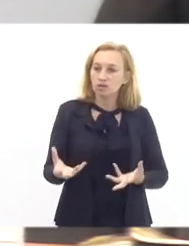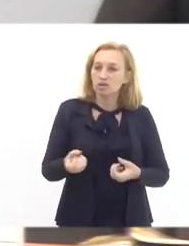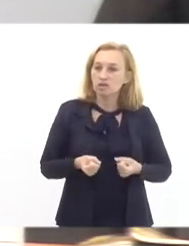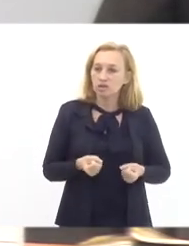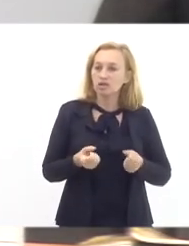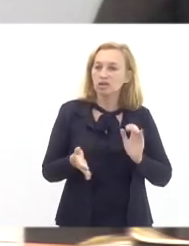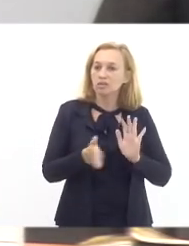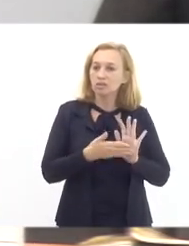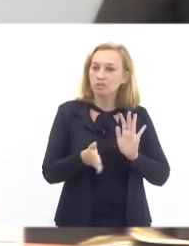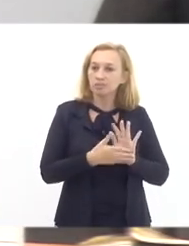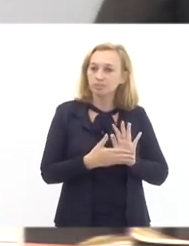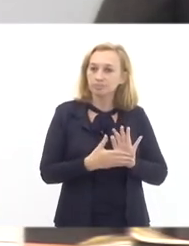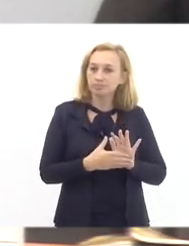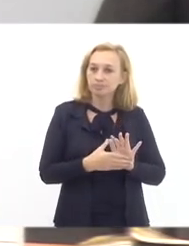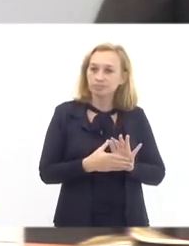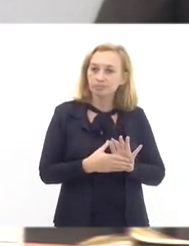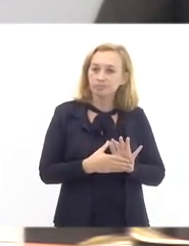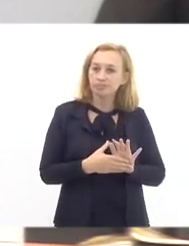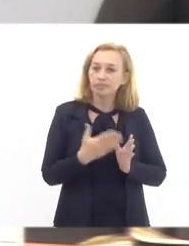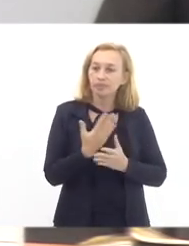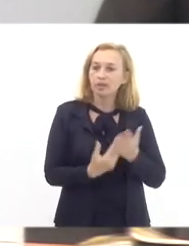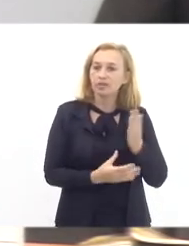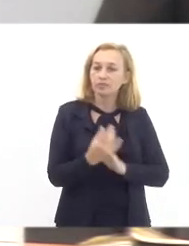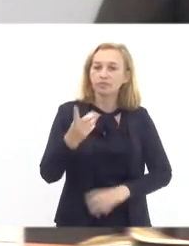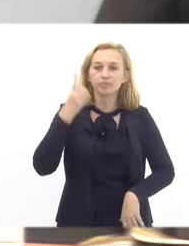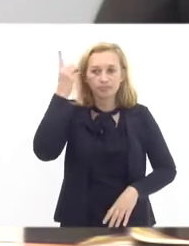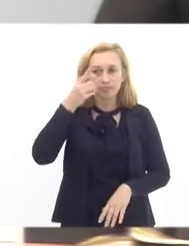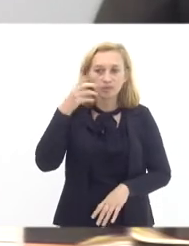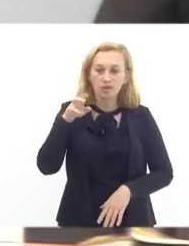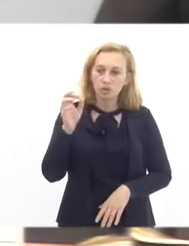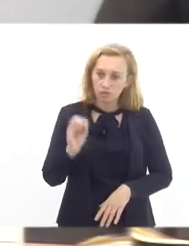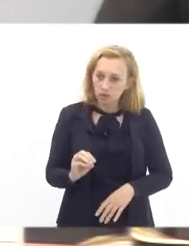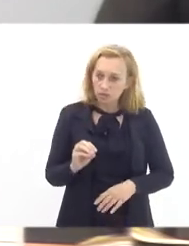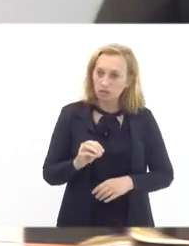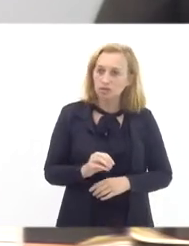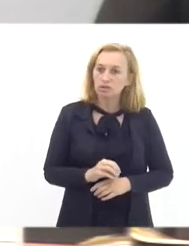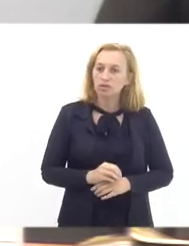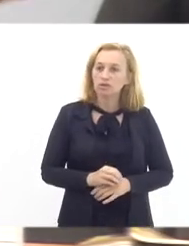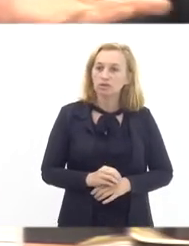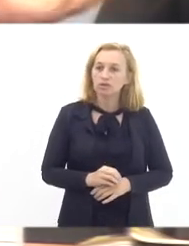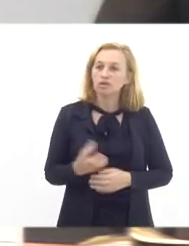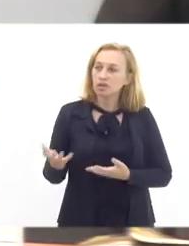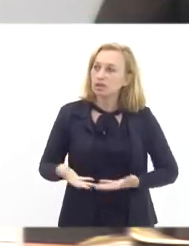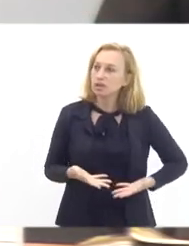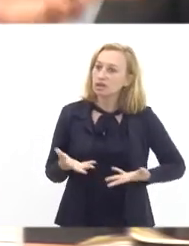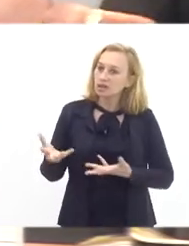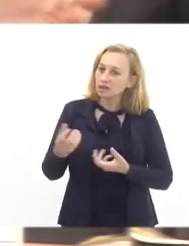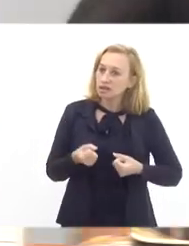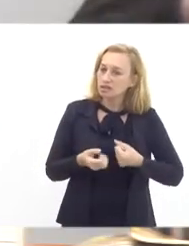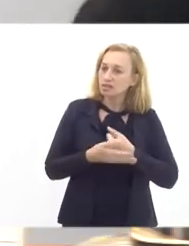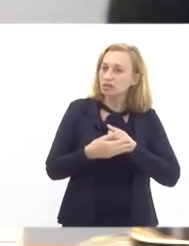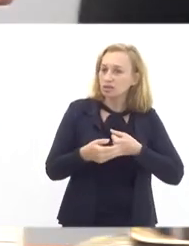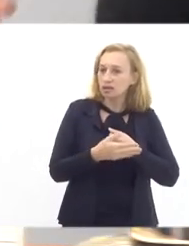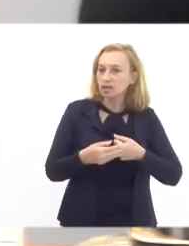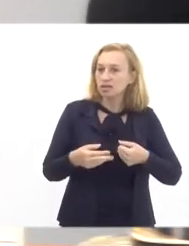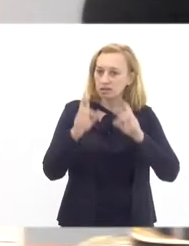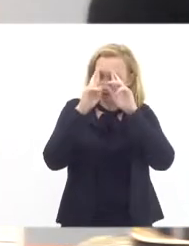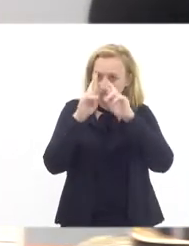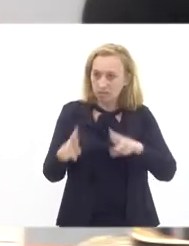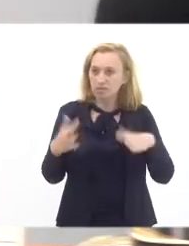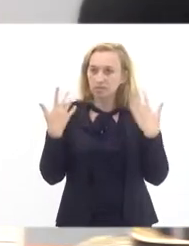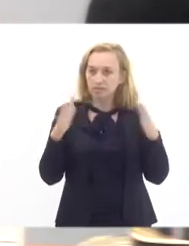nossa proposta pelas mãos do deputado estadual Ronaldo Anchieta. Você receba nosso carinho, nosso respeito, nossos